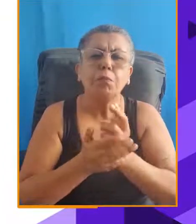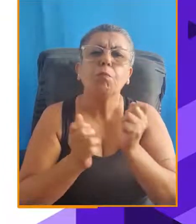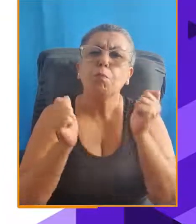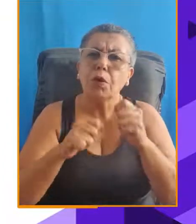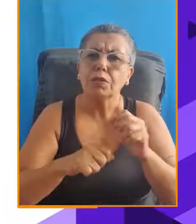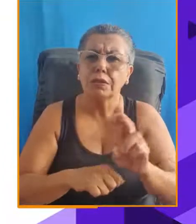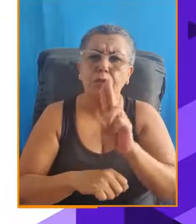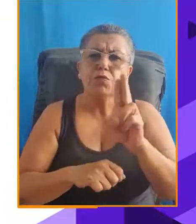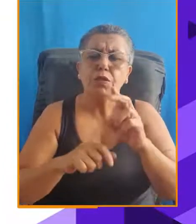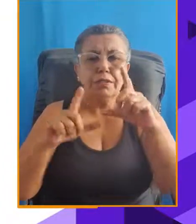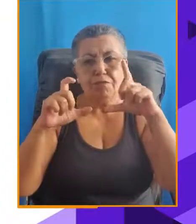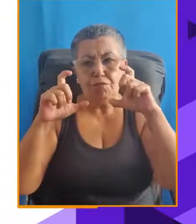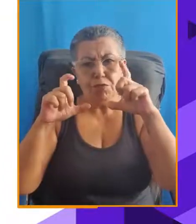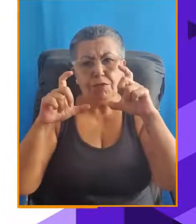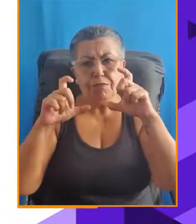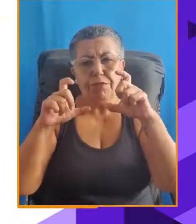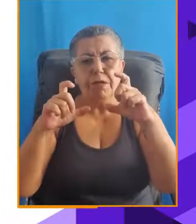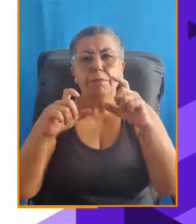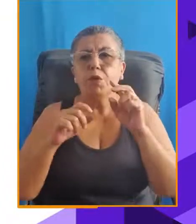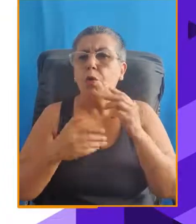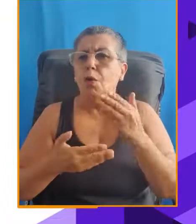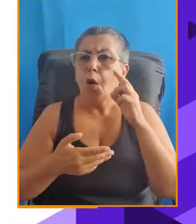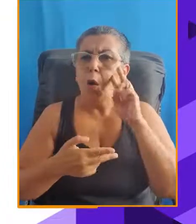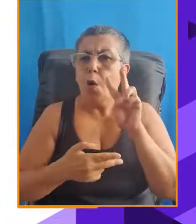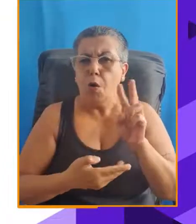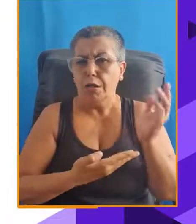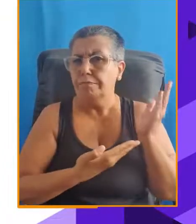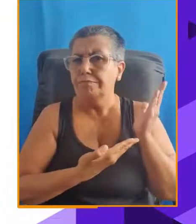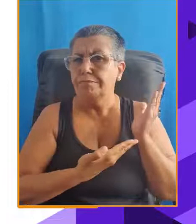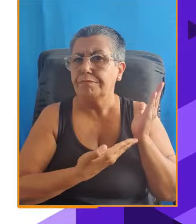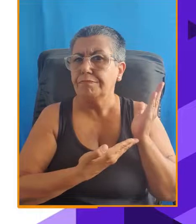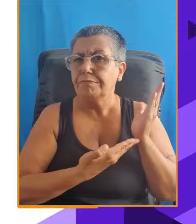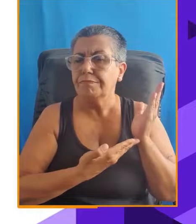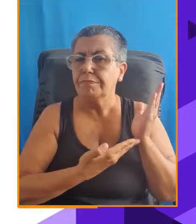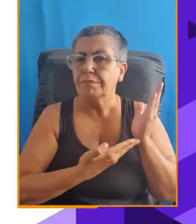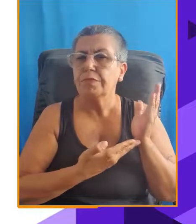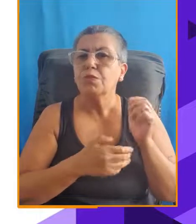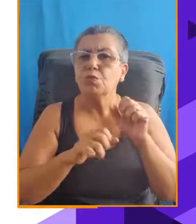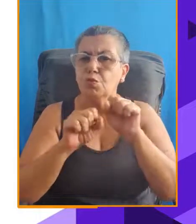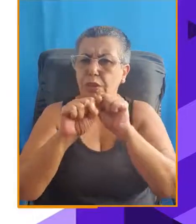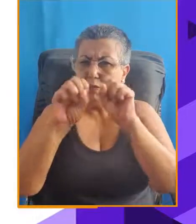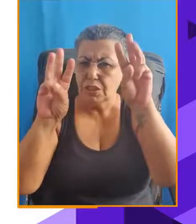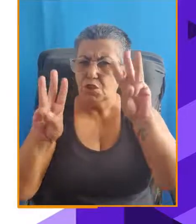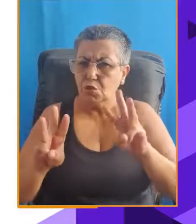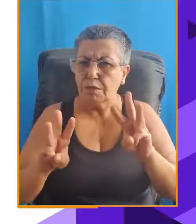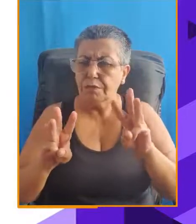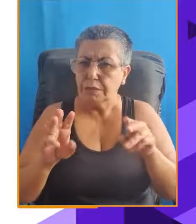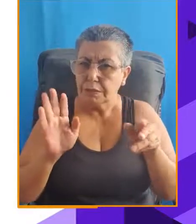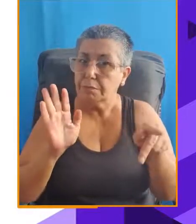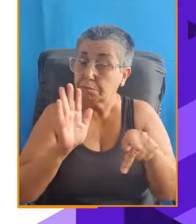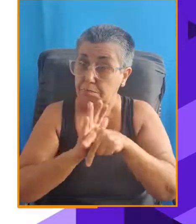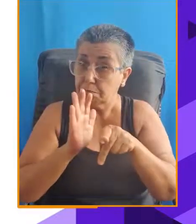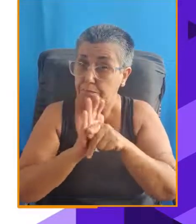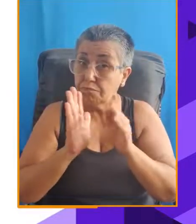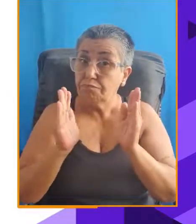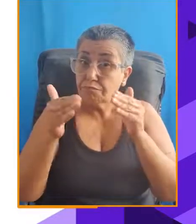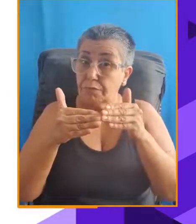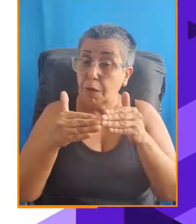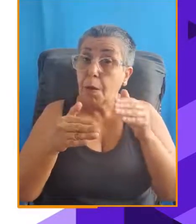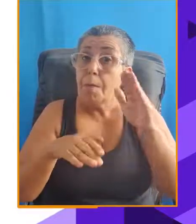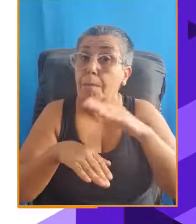pode ser aplicado em fotografias. Olha essa fotografia sendo manipulada em software específico. Quanto